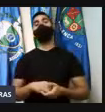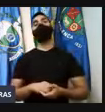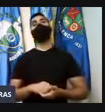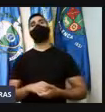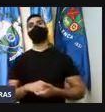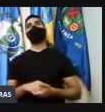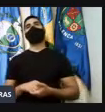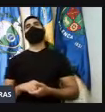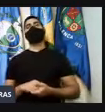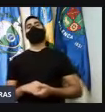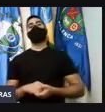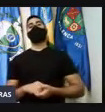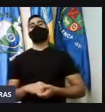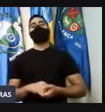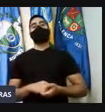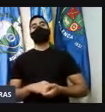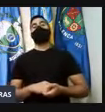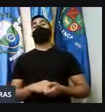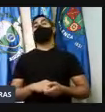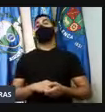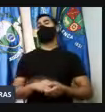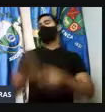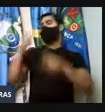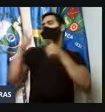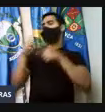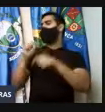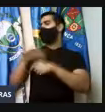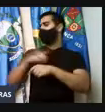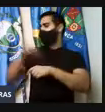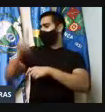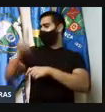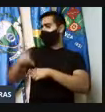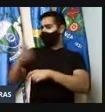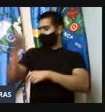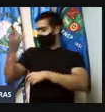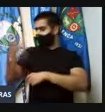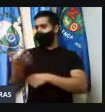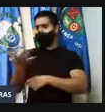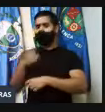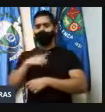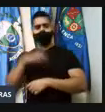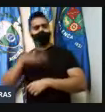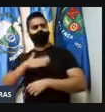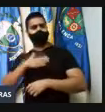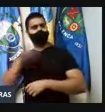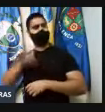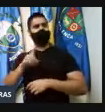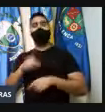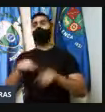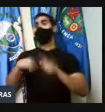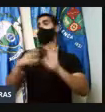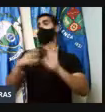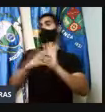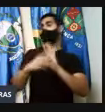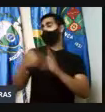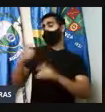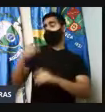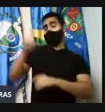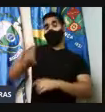da gente estar convocando uma pessoa, porque a gente tem o direito do esclarecimento e realmente essa casa não está